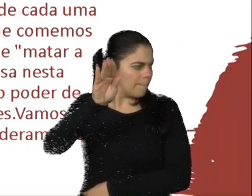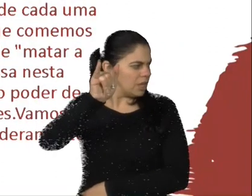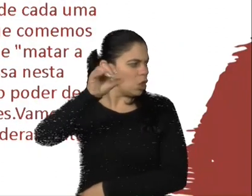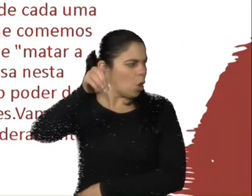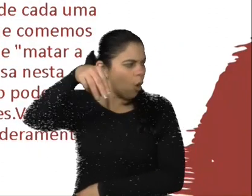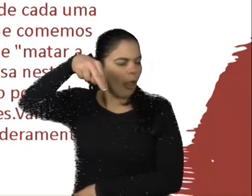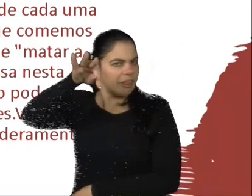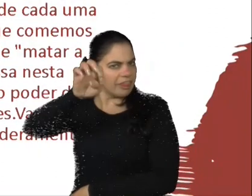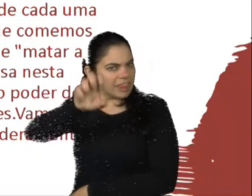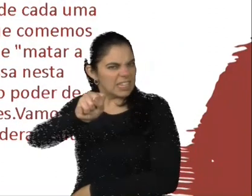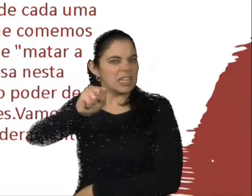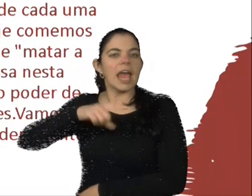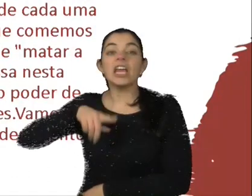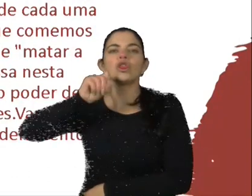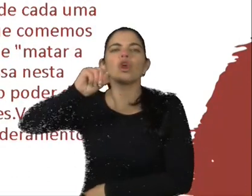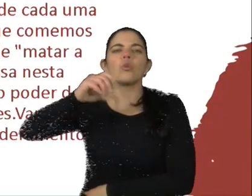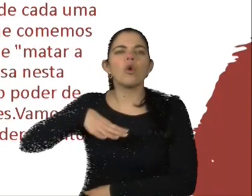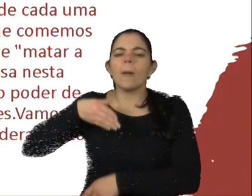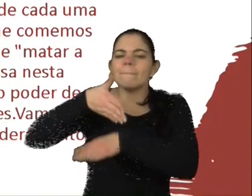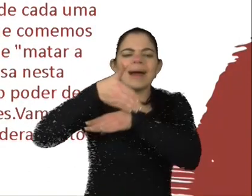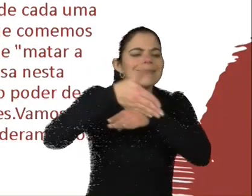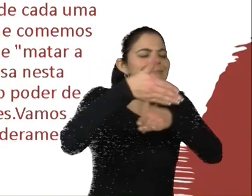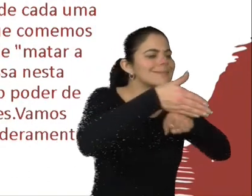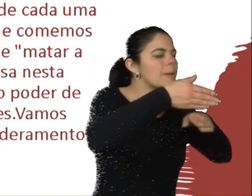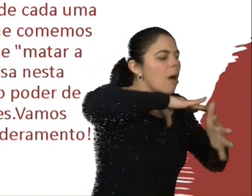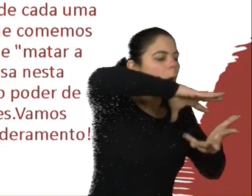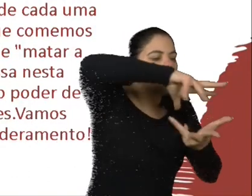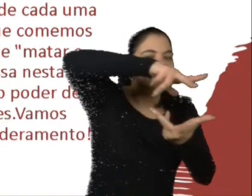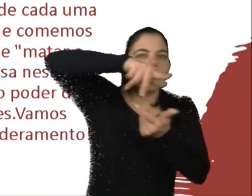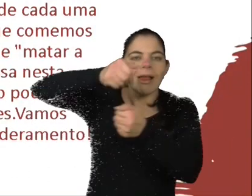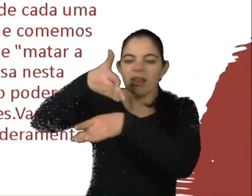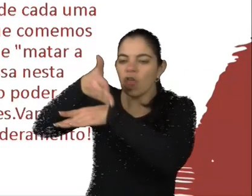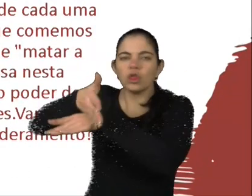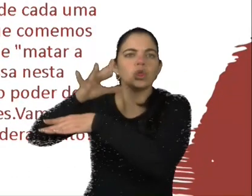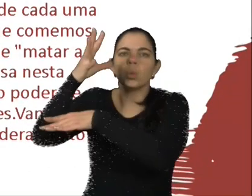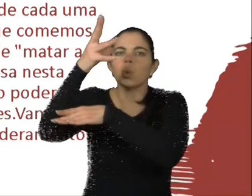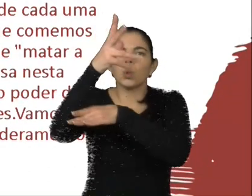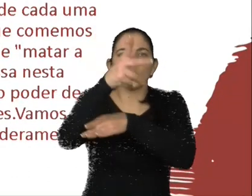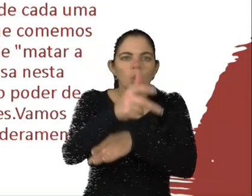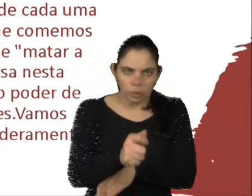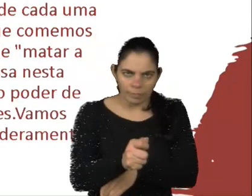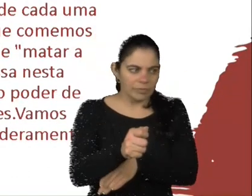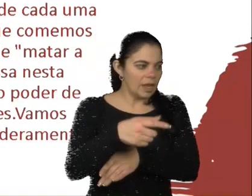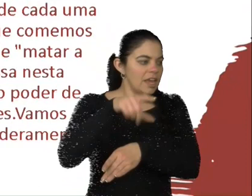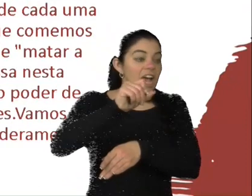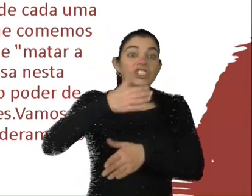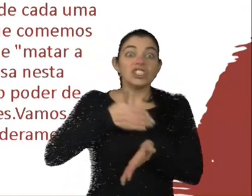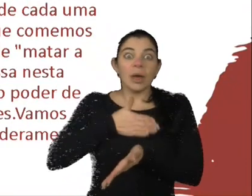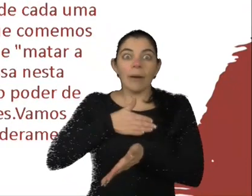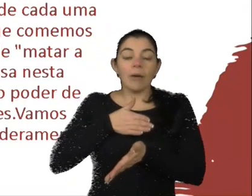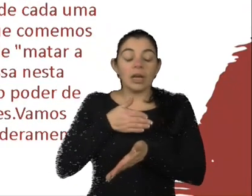de todo esse ecossistema aqui do planeta Terra. Então, nós tratamos e nós